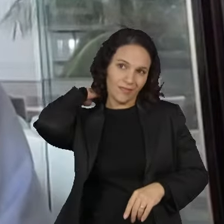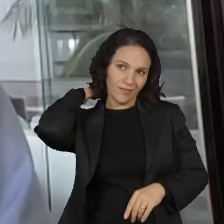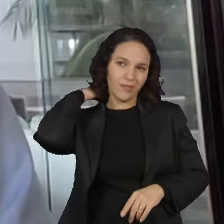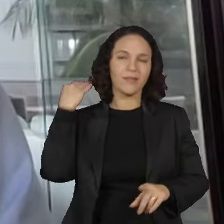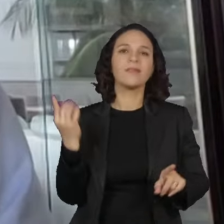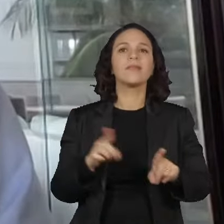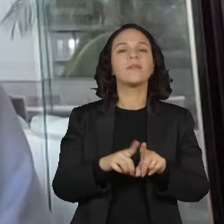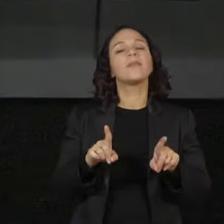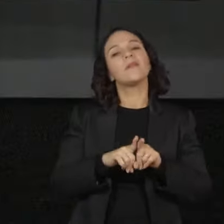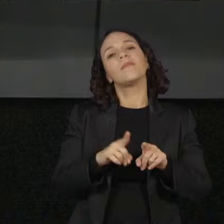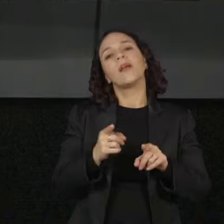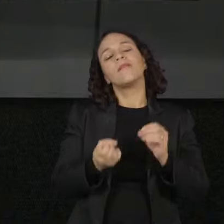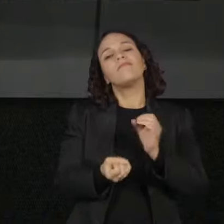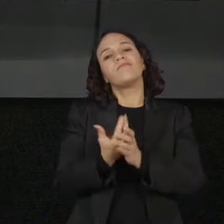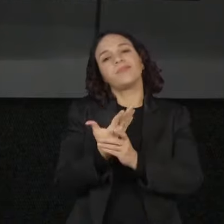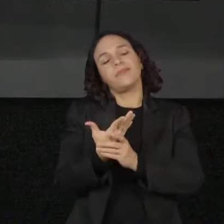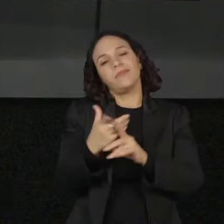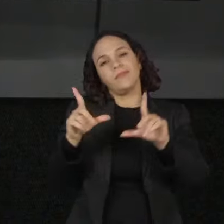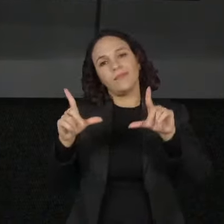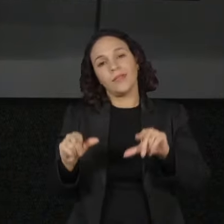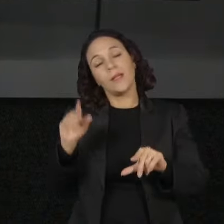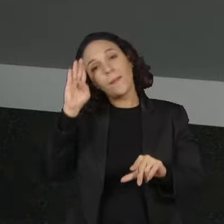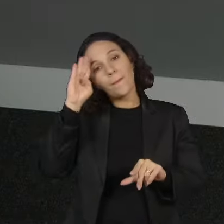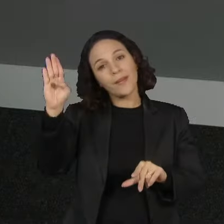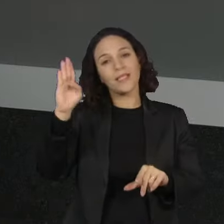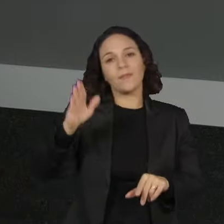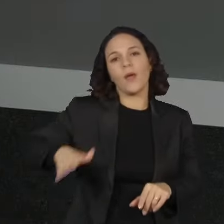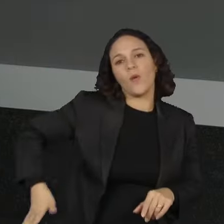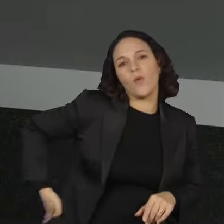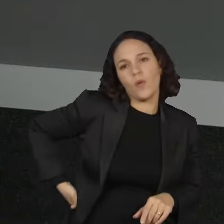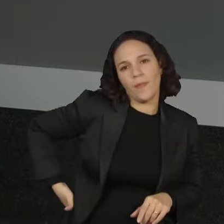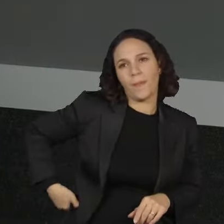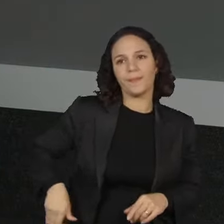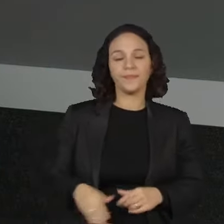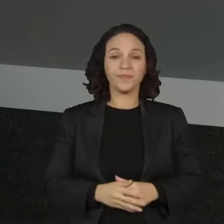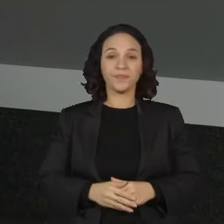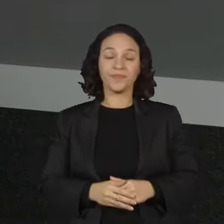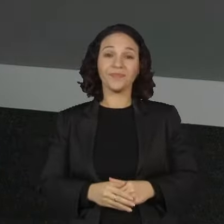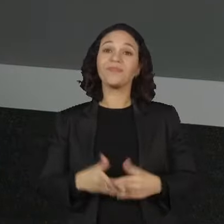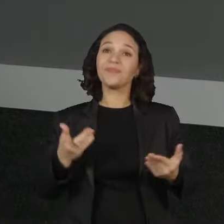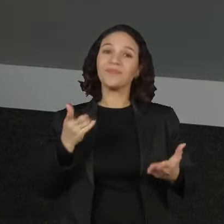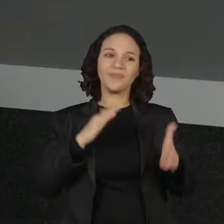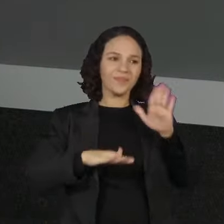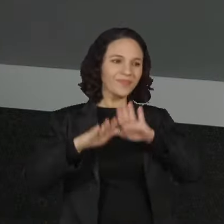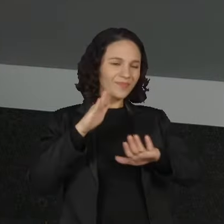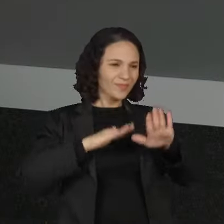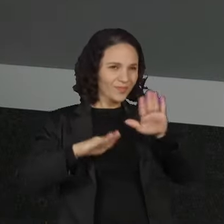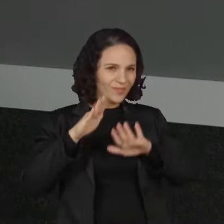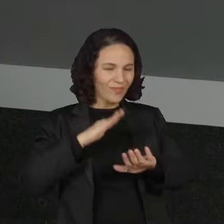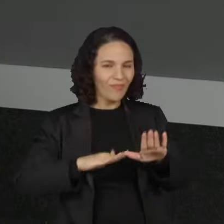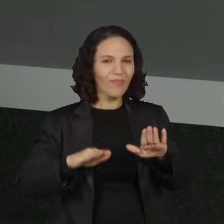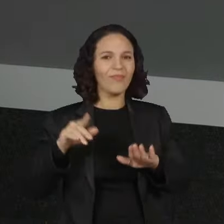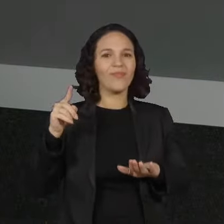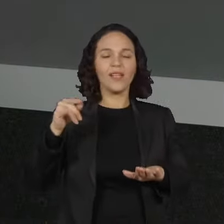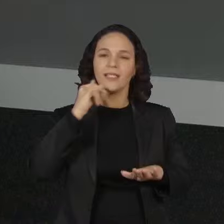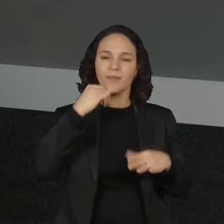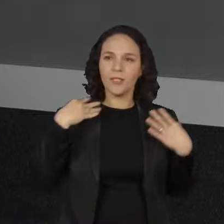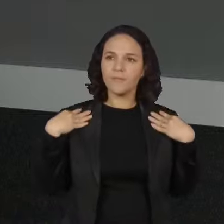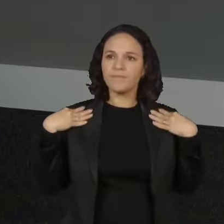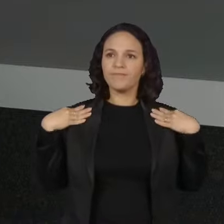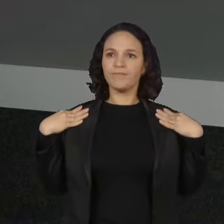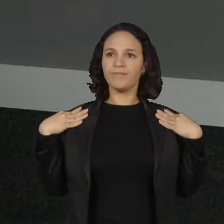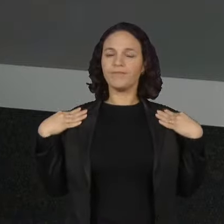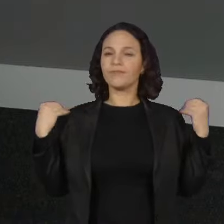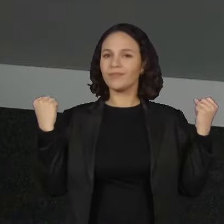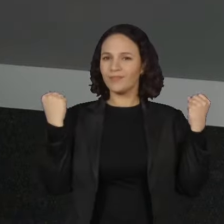de aparecimento de dor, principalmente na região lombar. O cuidado com essa parte, né, da postural, da